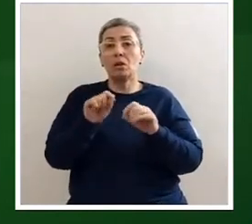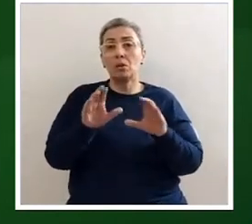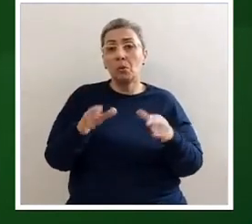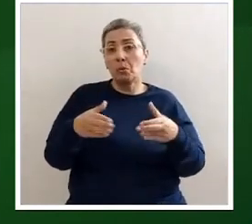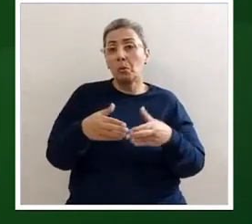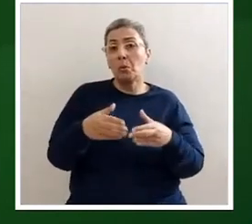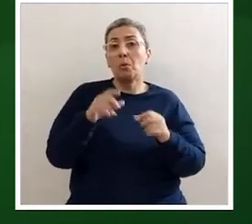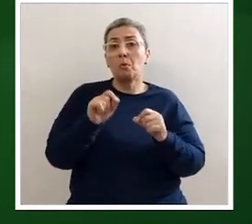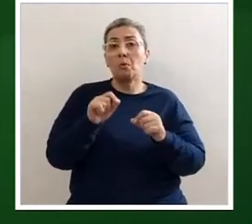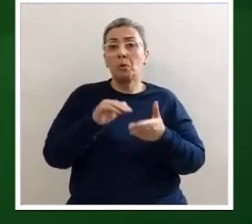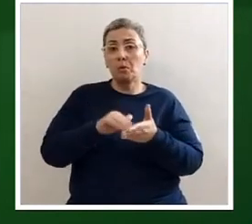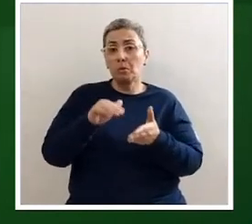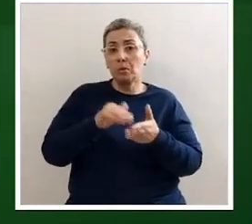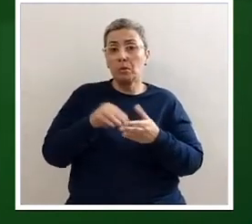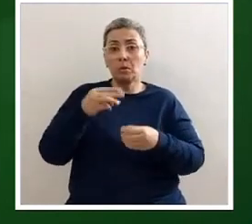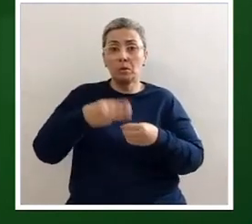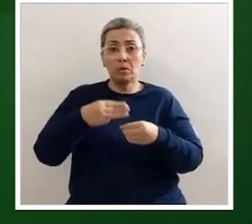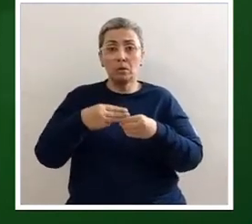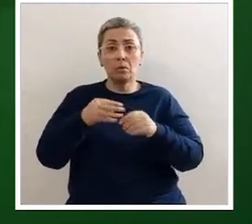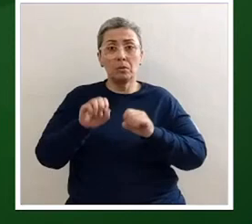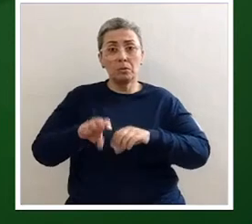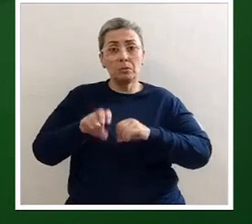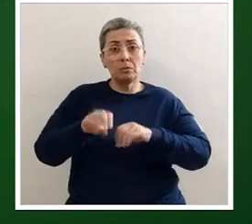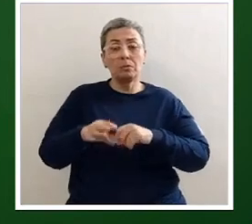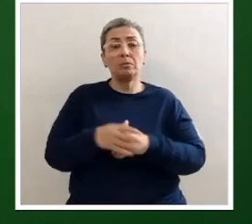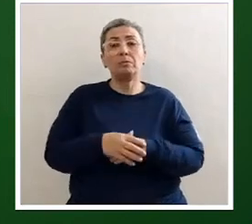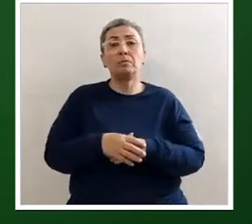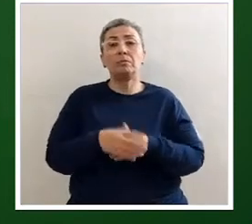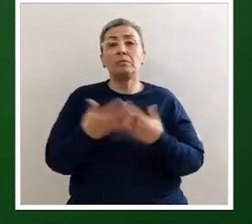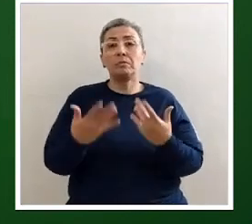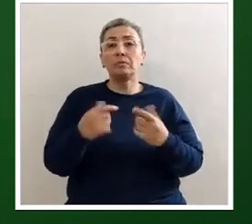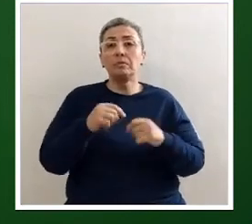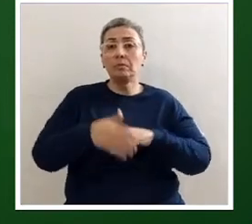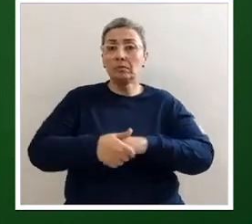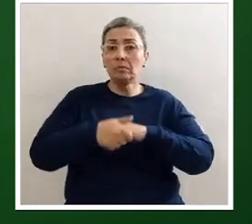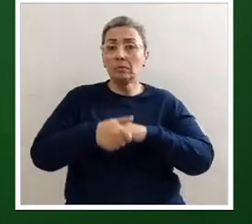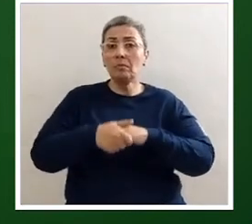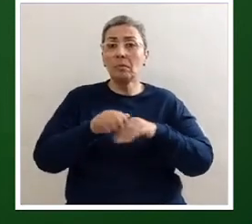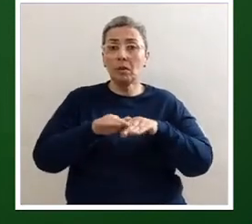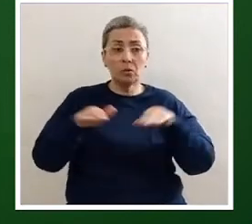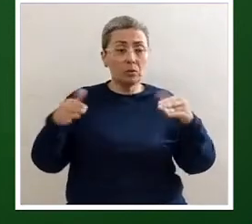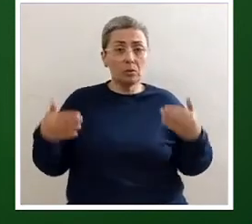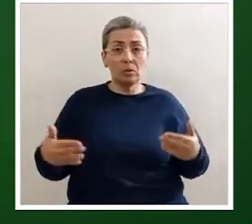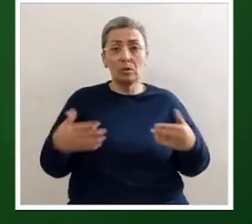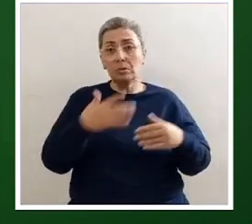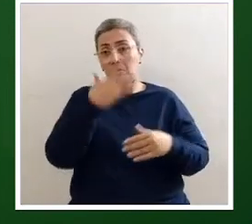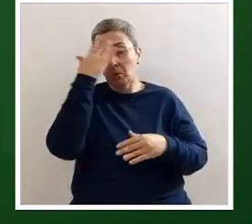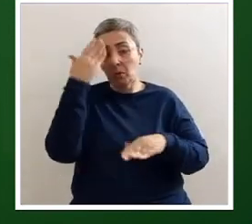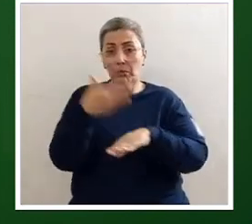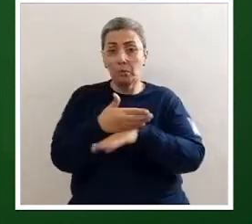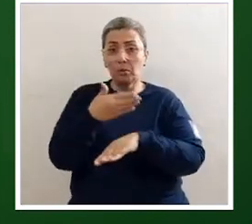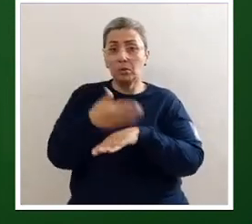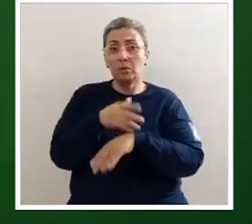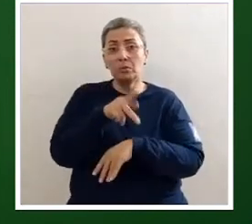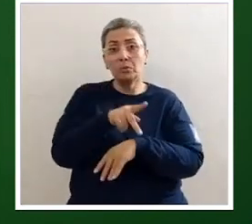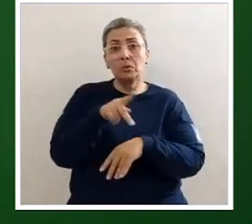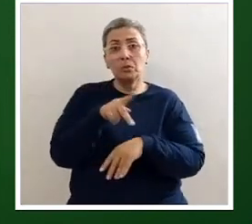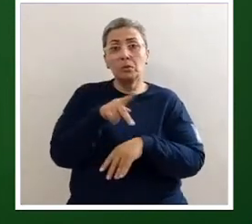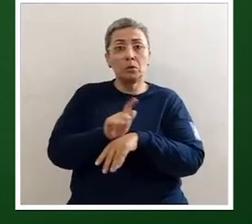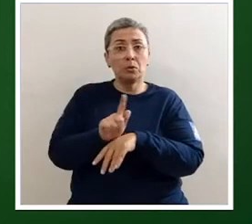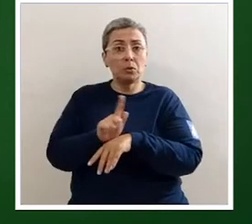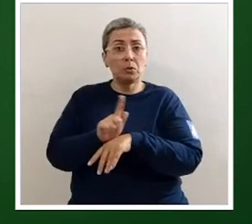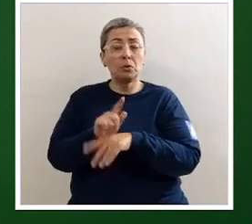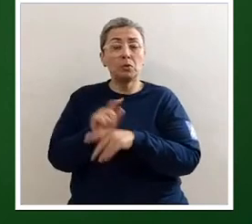comitê a Secretaria Municipal de Educação é cumprimentar a mesa os professores os gestores